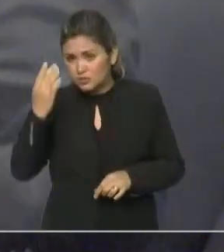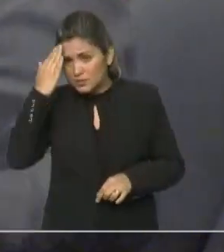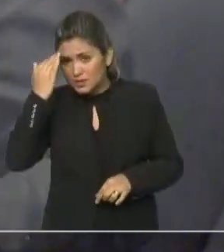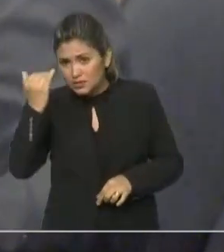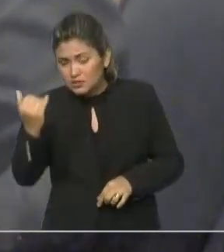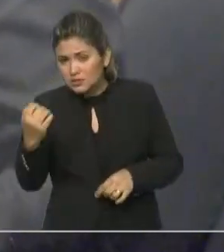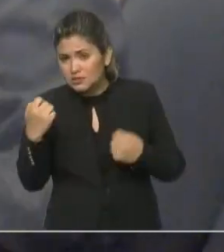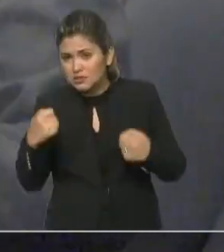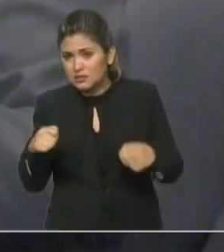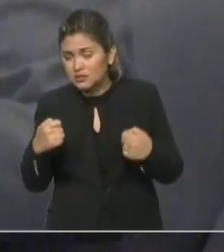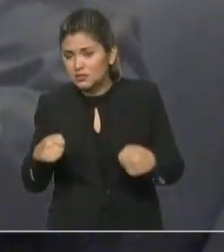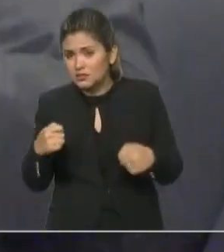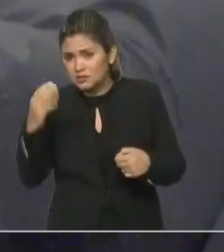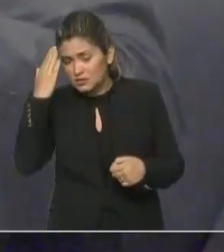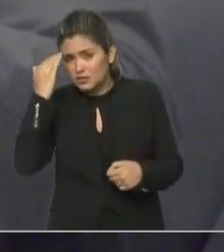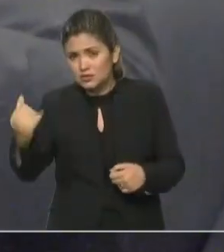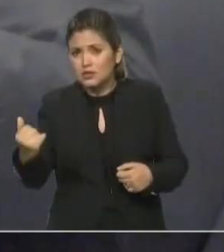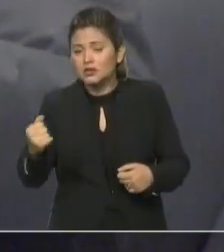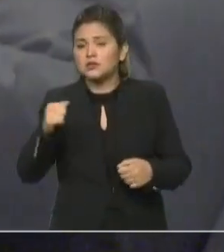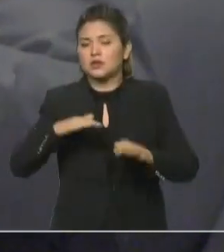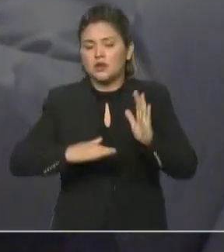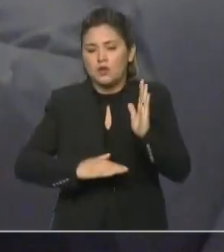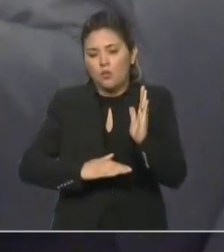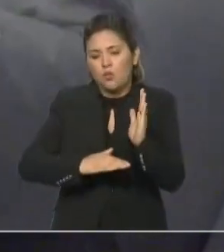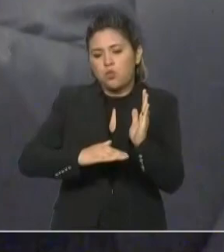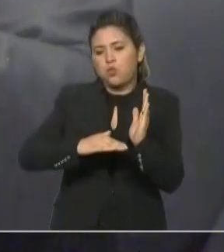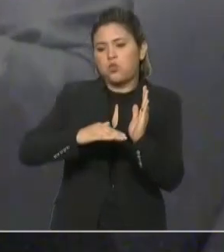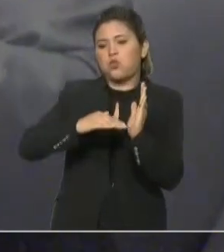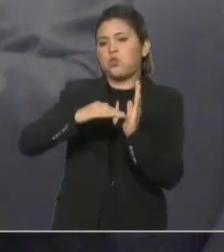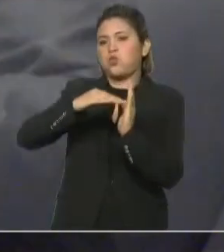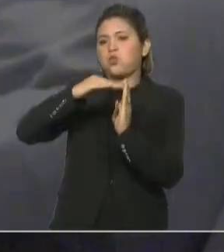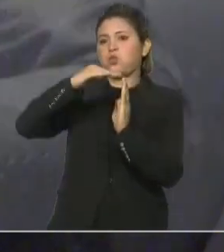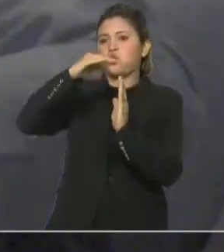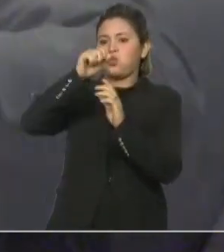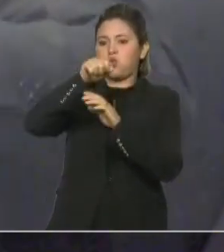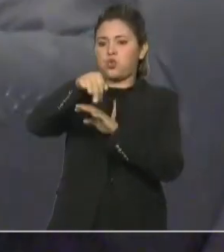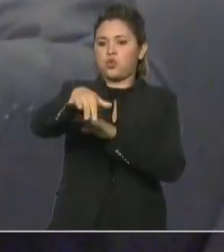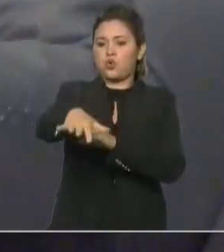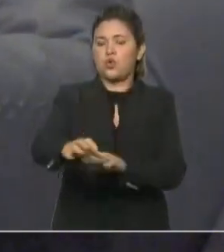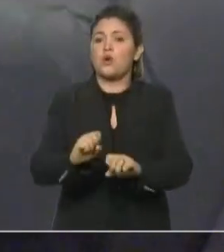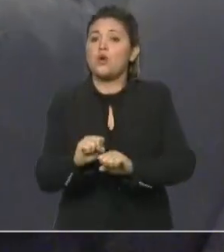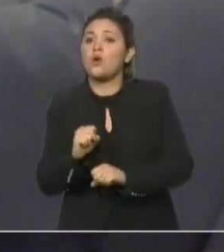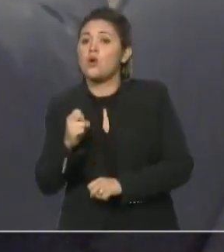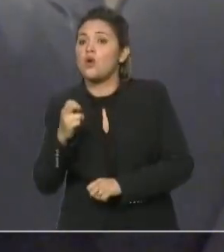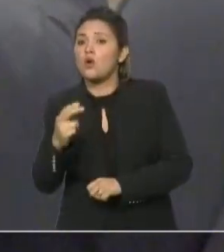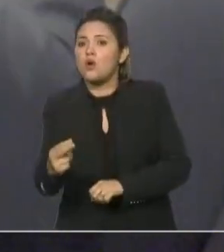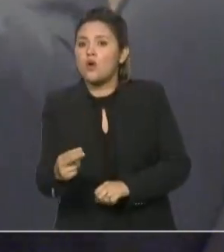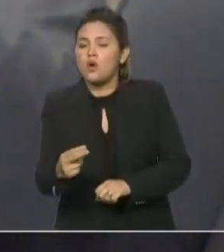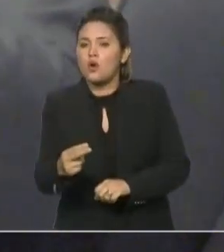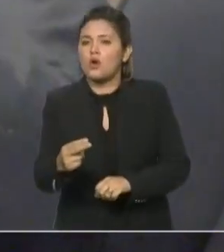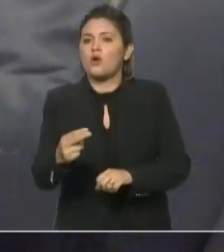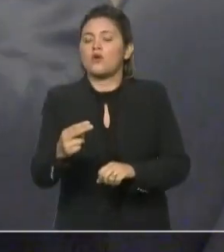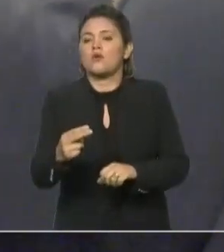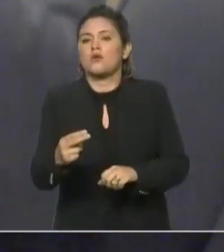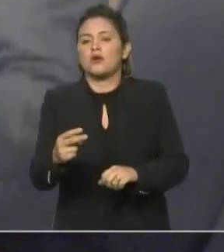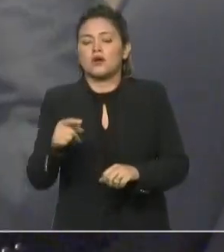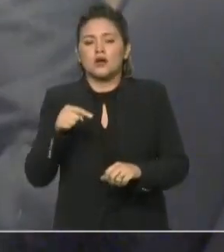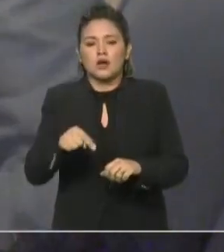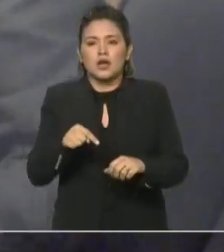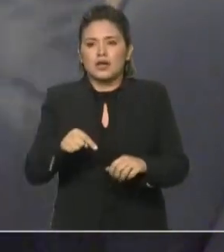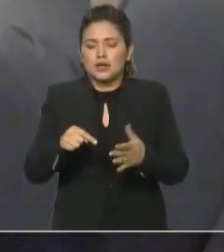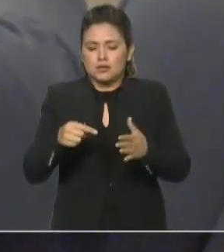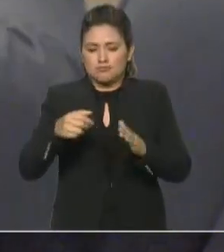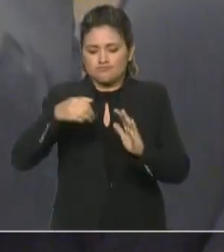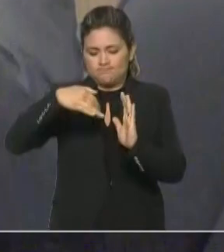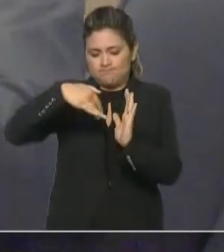a grande quantidade de chuvas, ou a possibilidade de fissuras, de rachaduras no interior desses lagos. Como foi feita a impermeabilização nesse